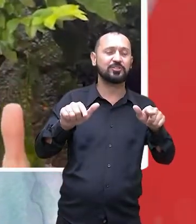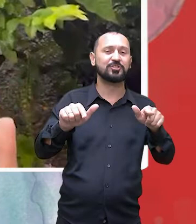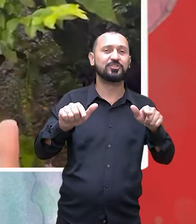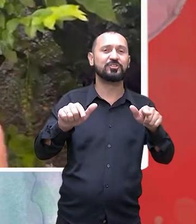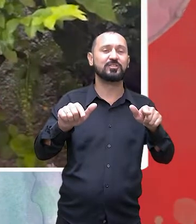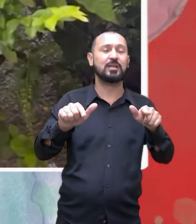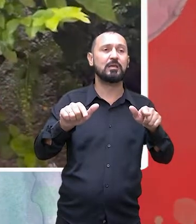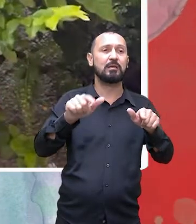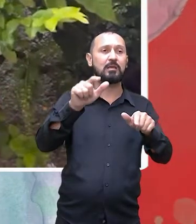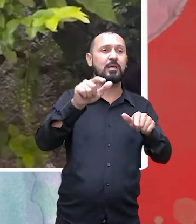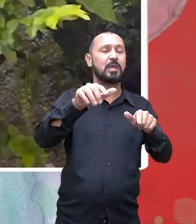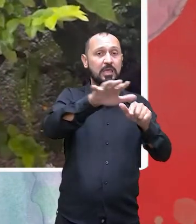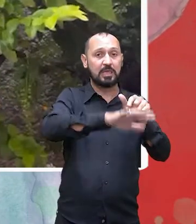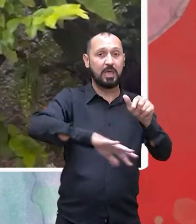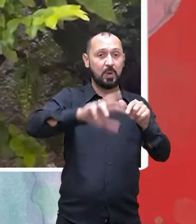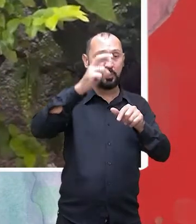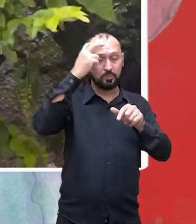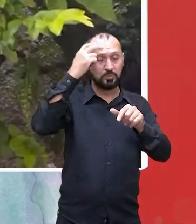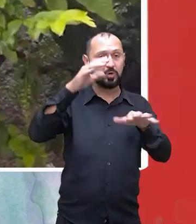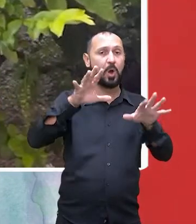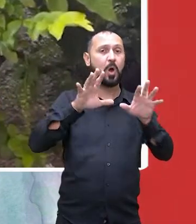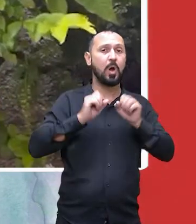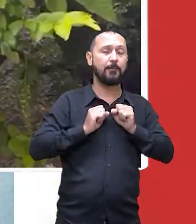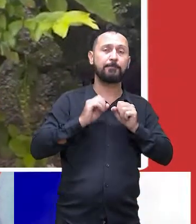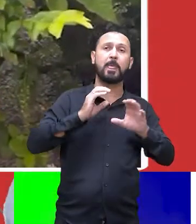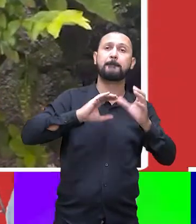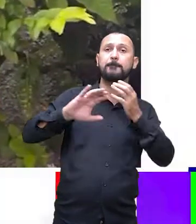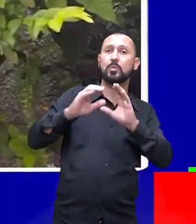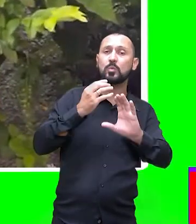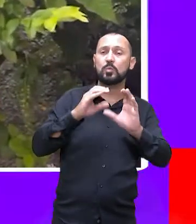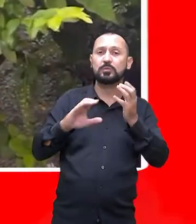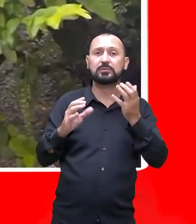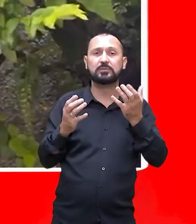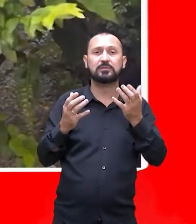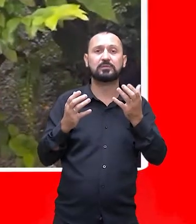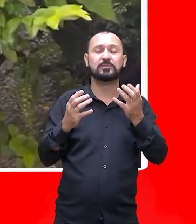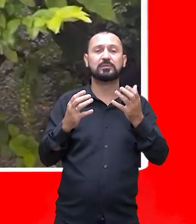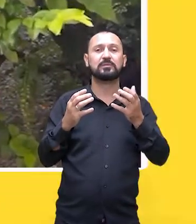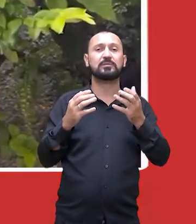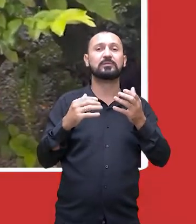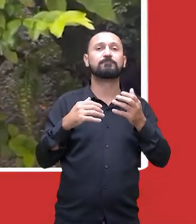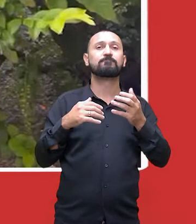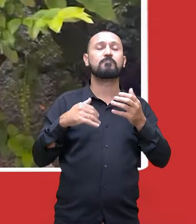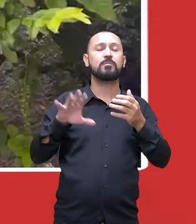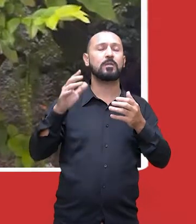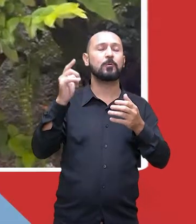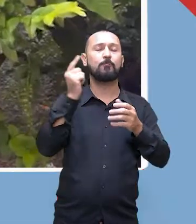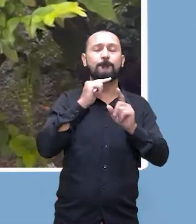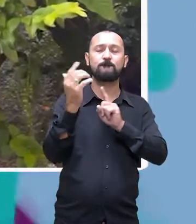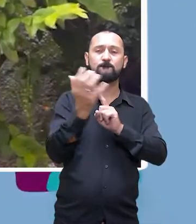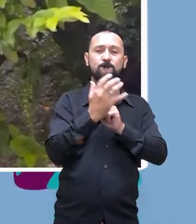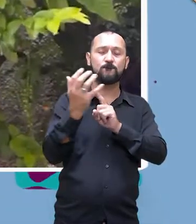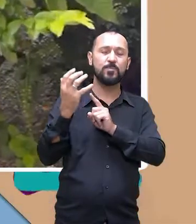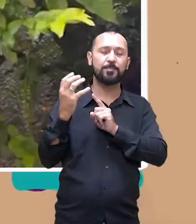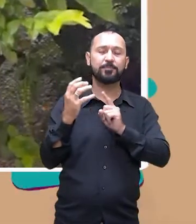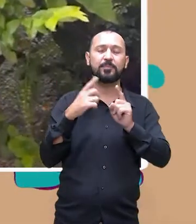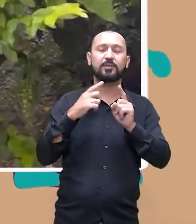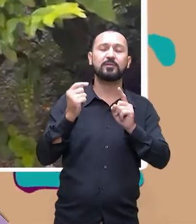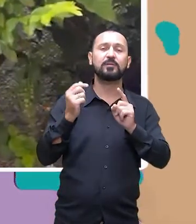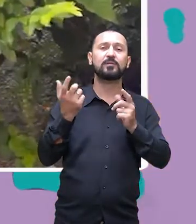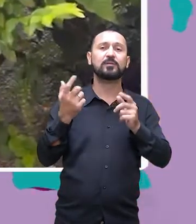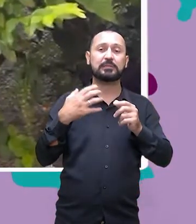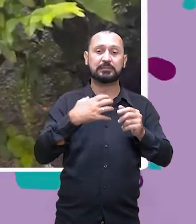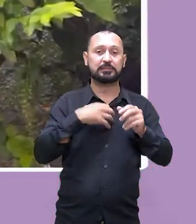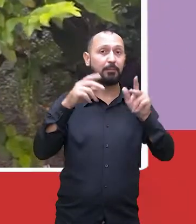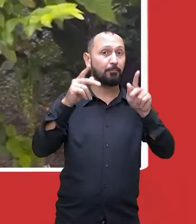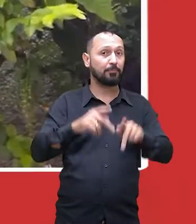do público, né, em frequência, em engajamento. E acho que a gente está caminhando para